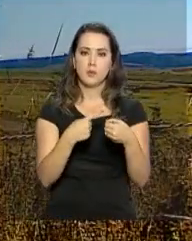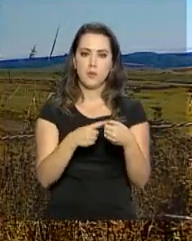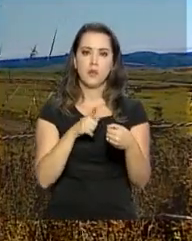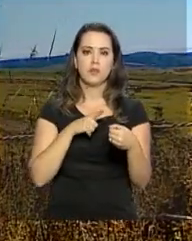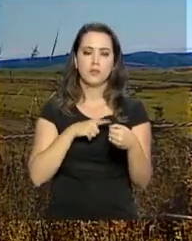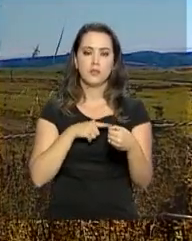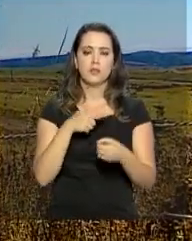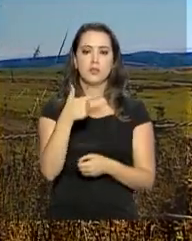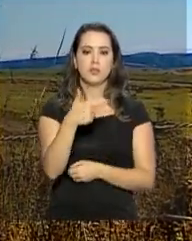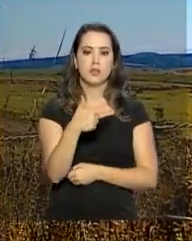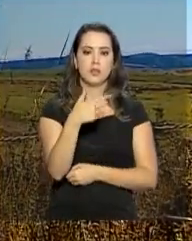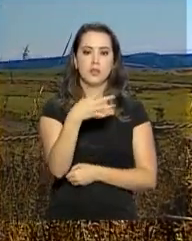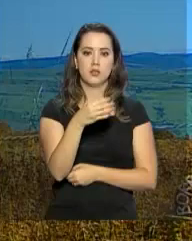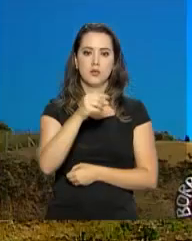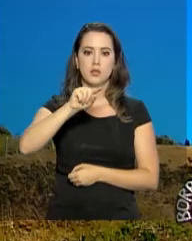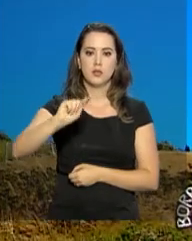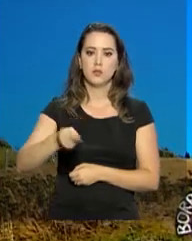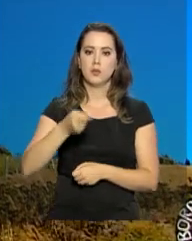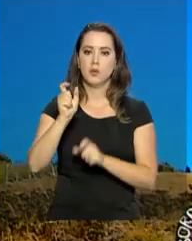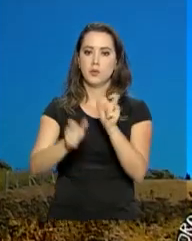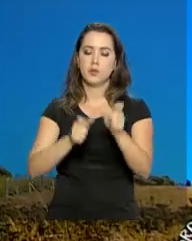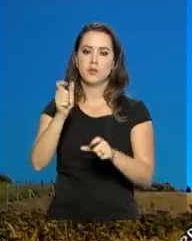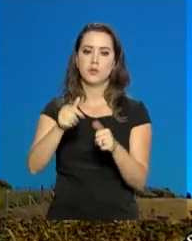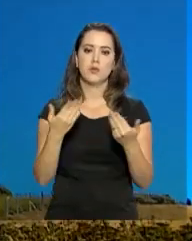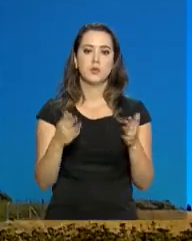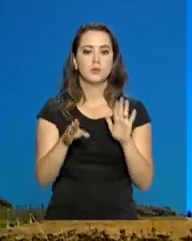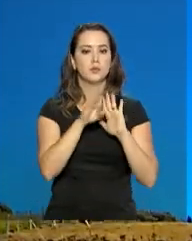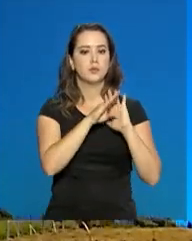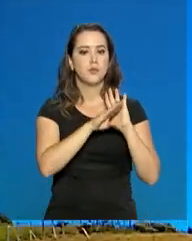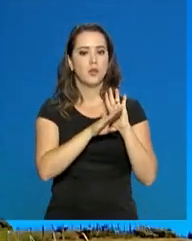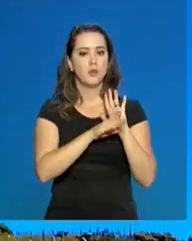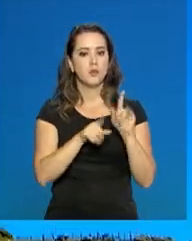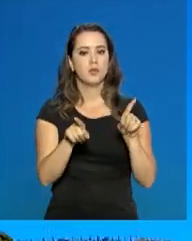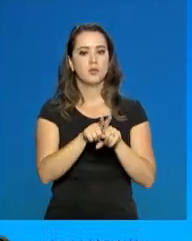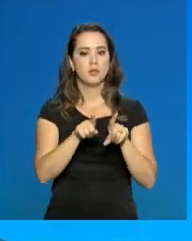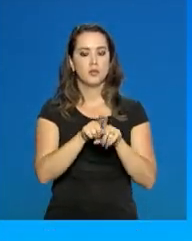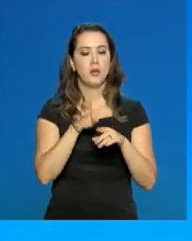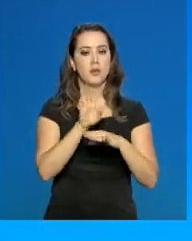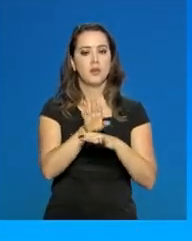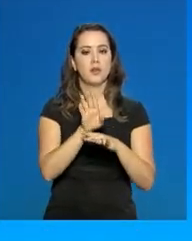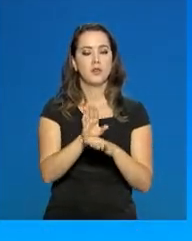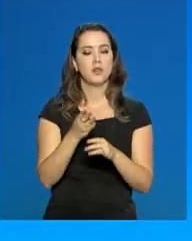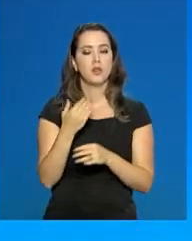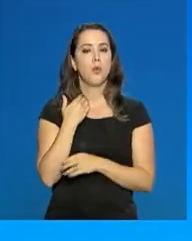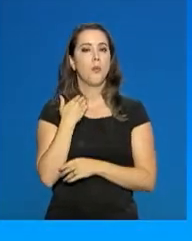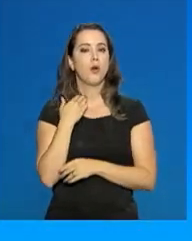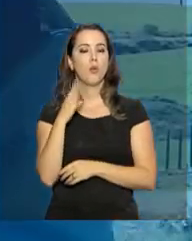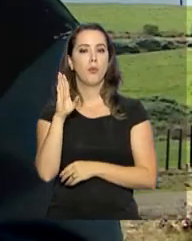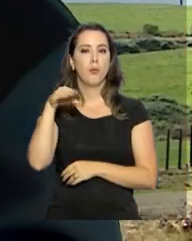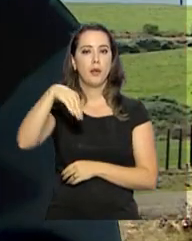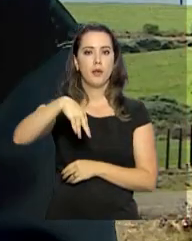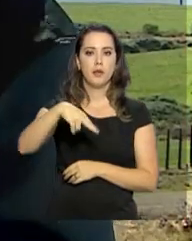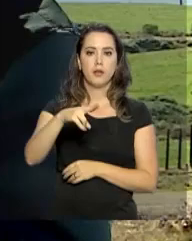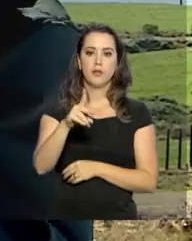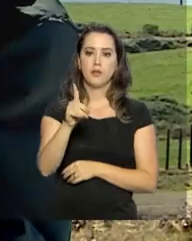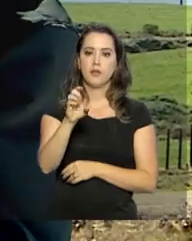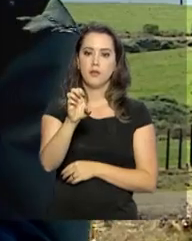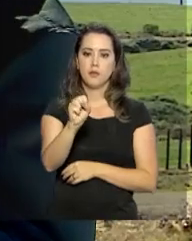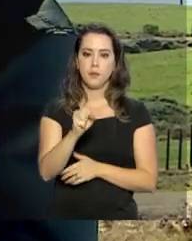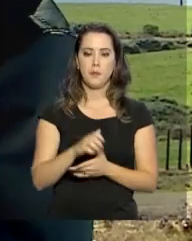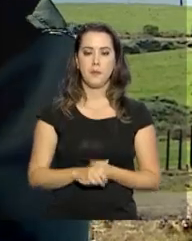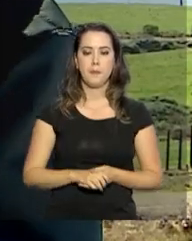240 mil habitantes o projeto vai contar ainda com financiamento do bnds e isso será